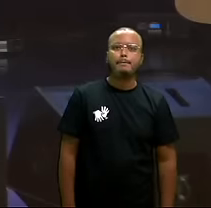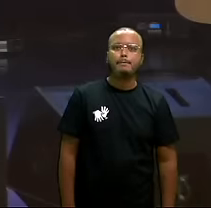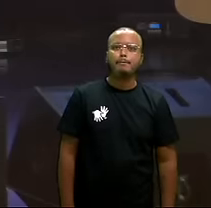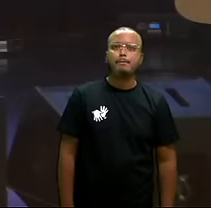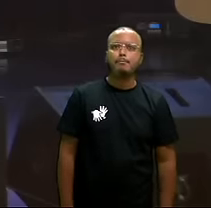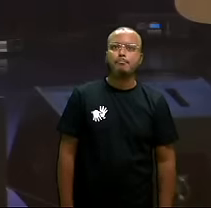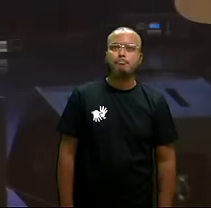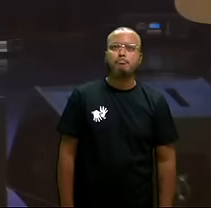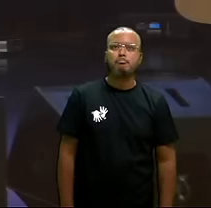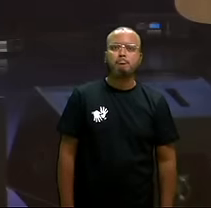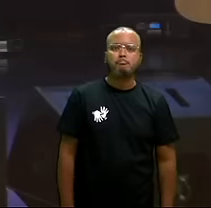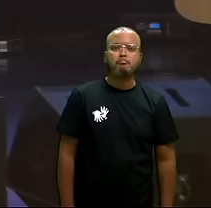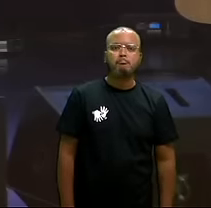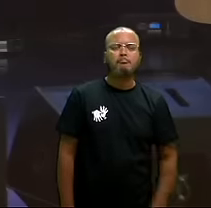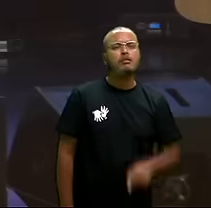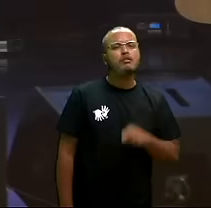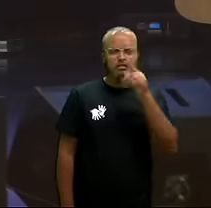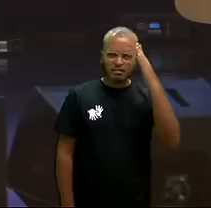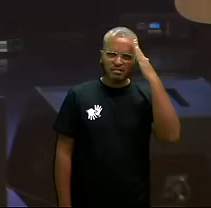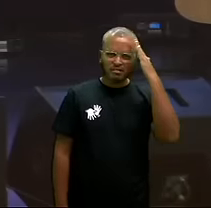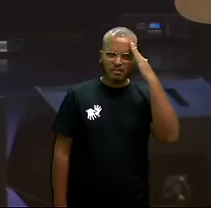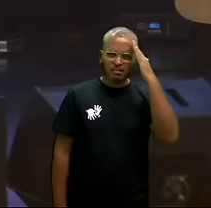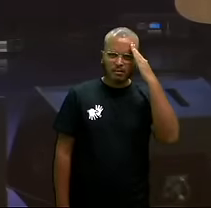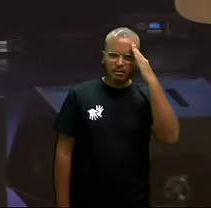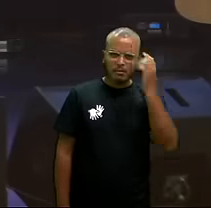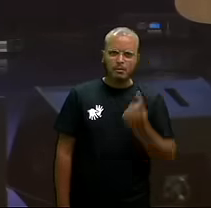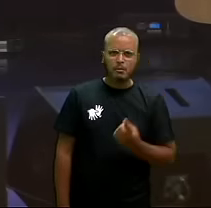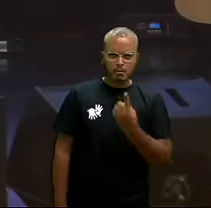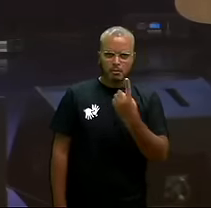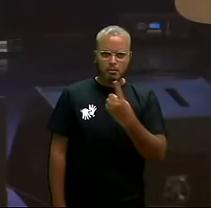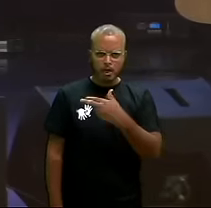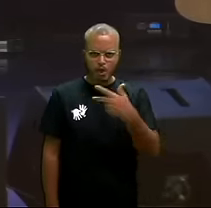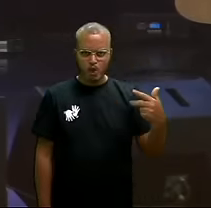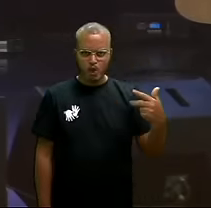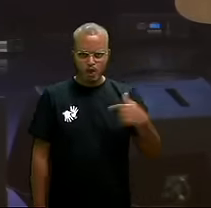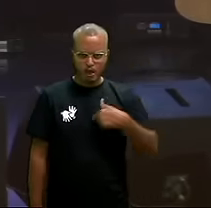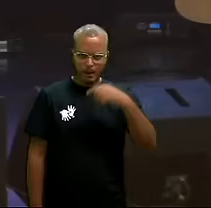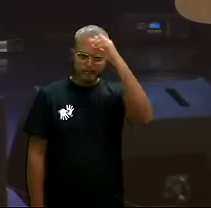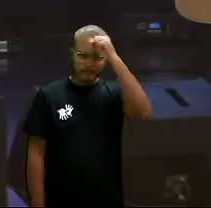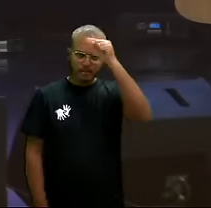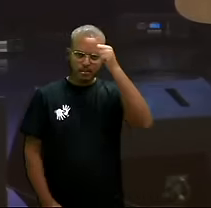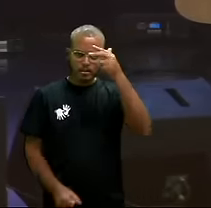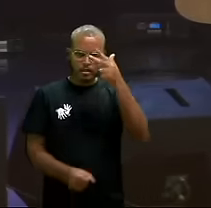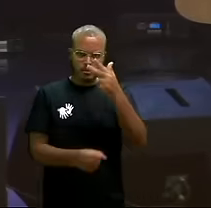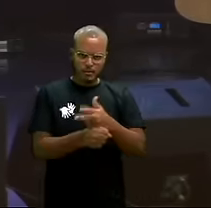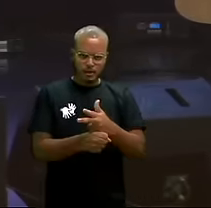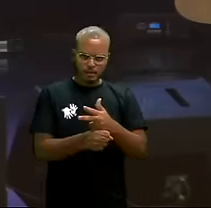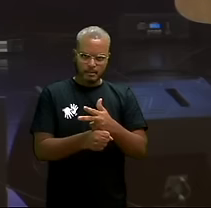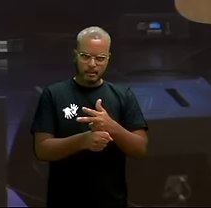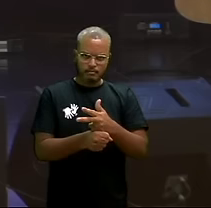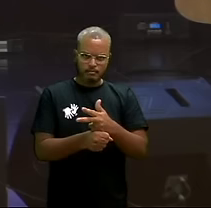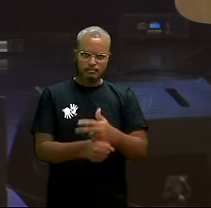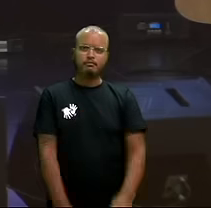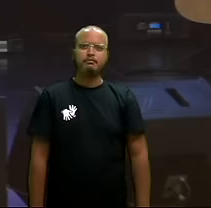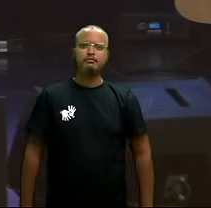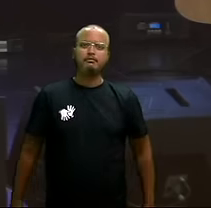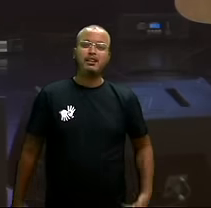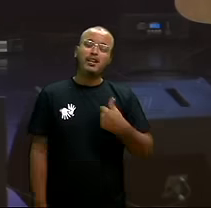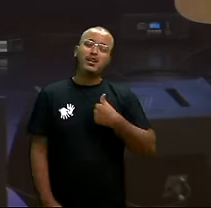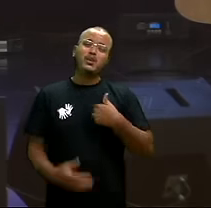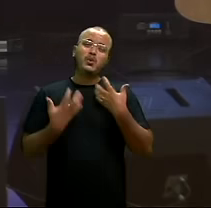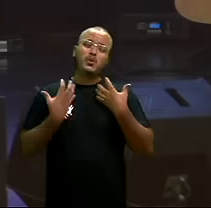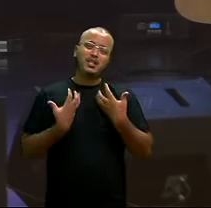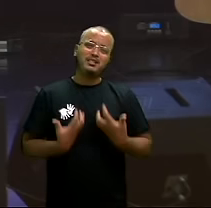E você sabe uma coisa que eu aprendi na Guatemala? Eu vou dizer isso para você aqui. Pastor, eu estou cansado de ficar carregando